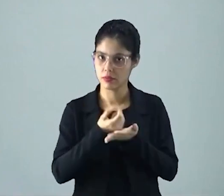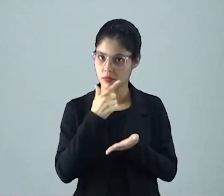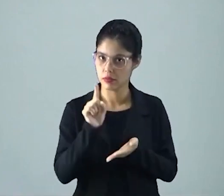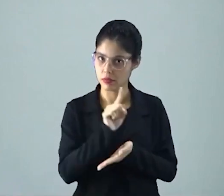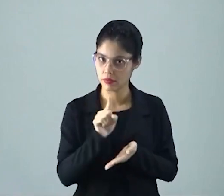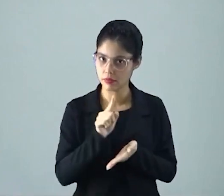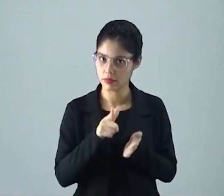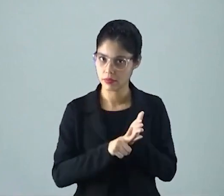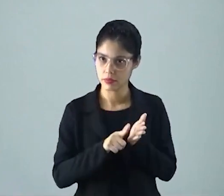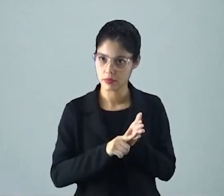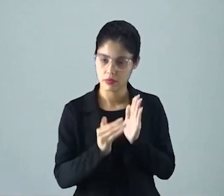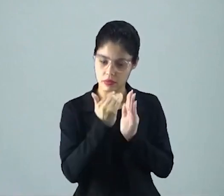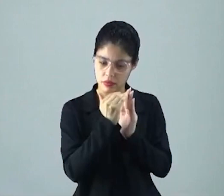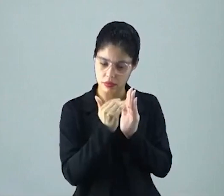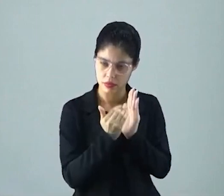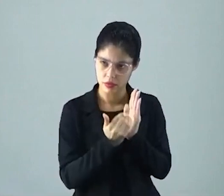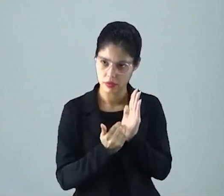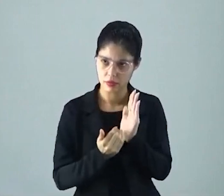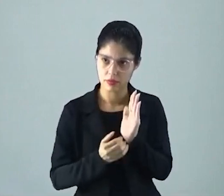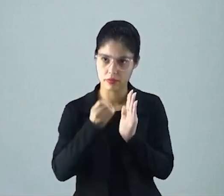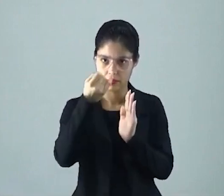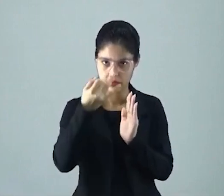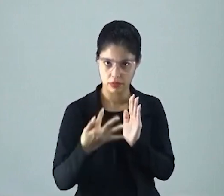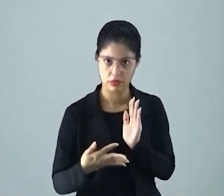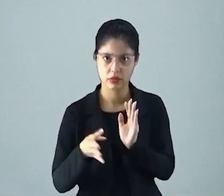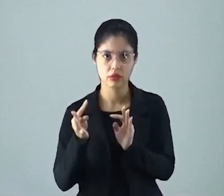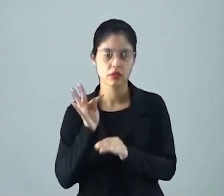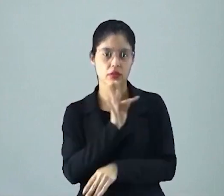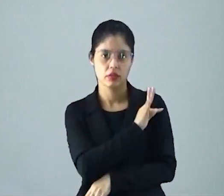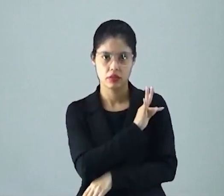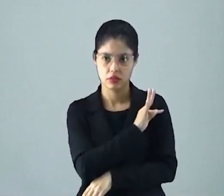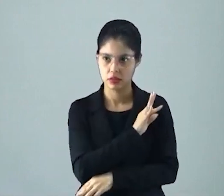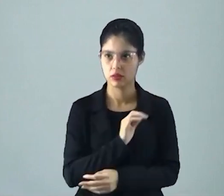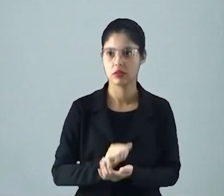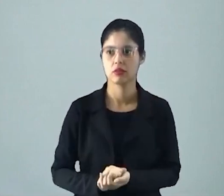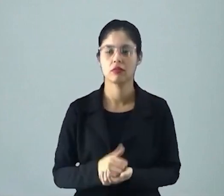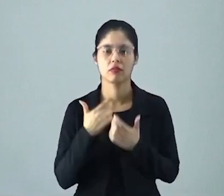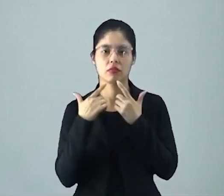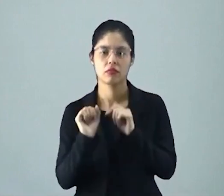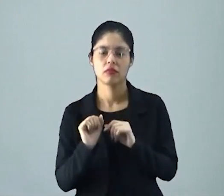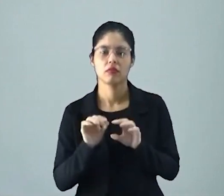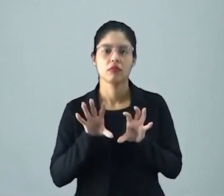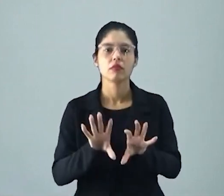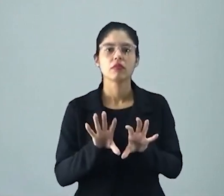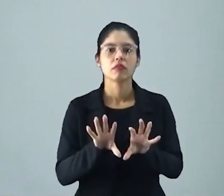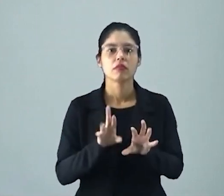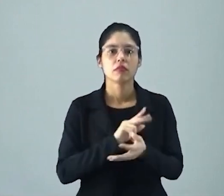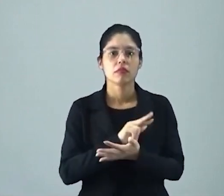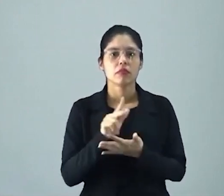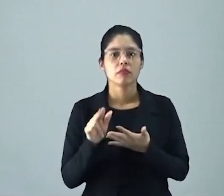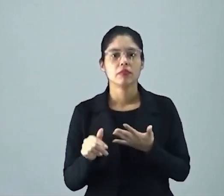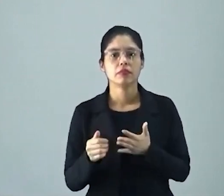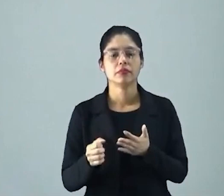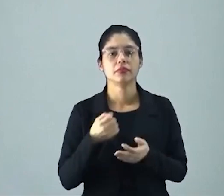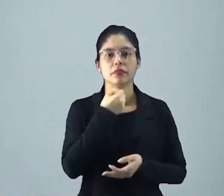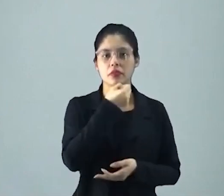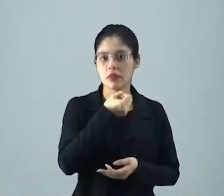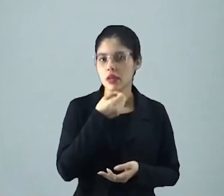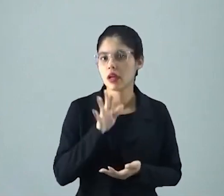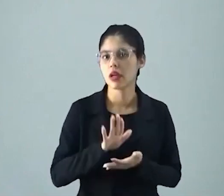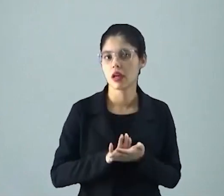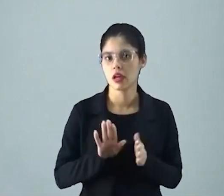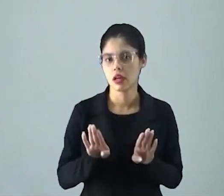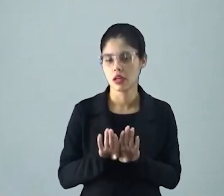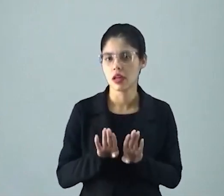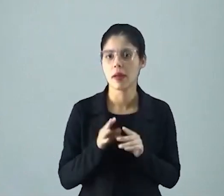não. Precisa vir tudo bem explicado, tem linguagem técnica, né? Então, essa variação da oralidade e da